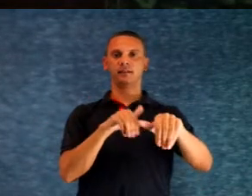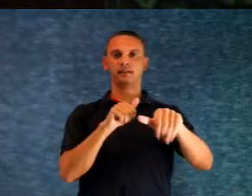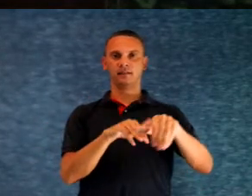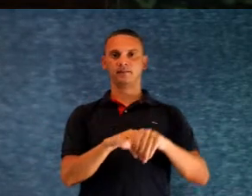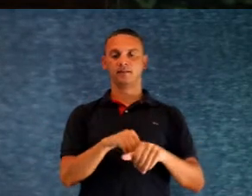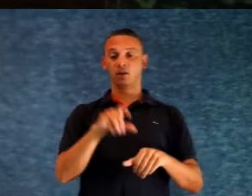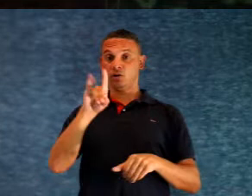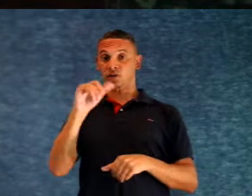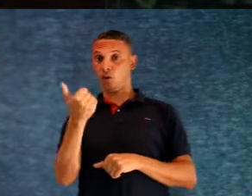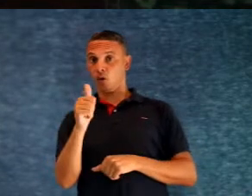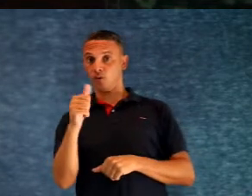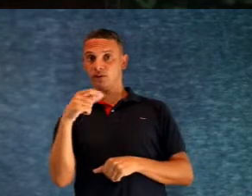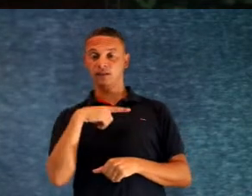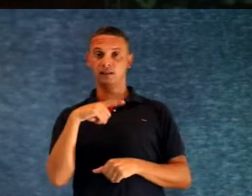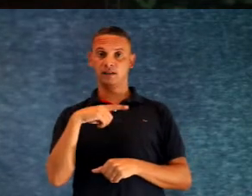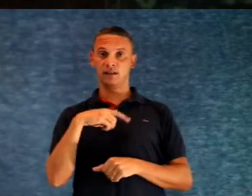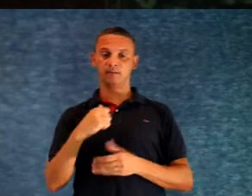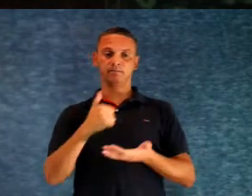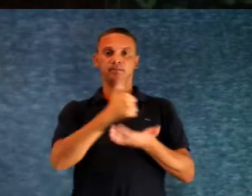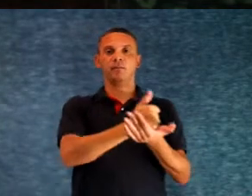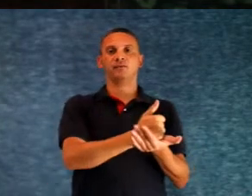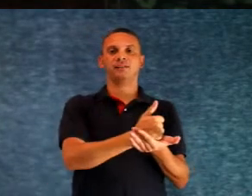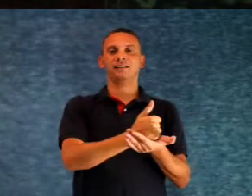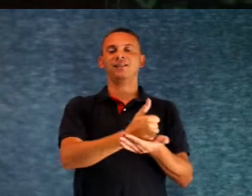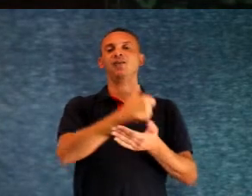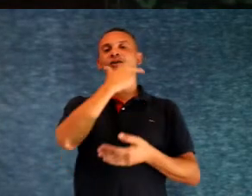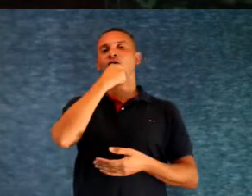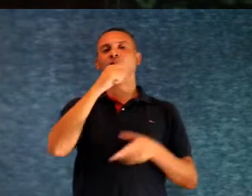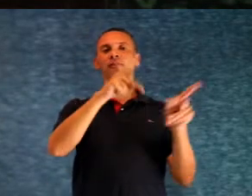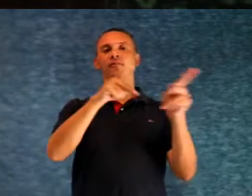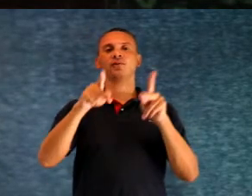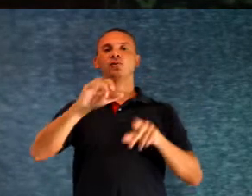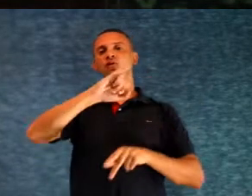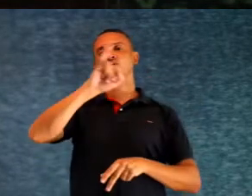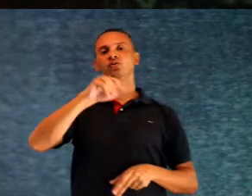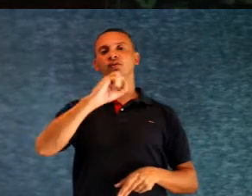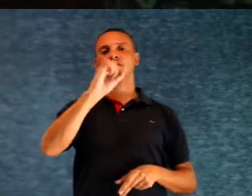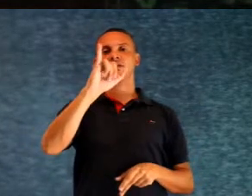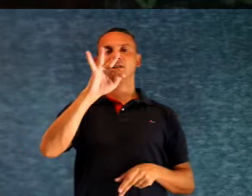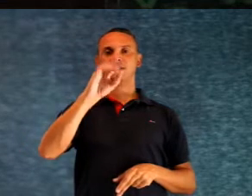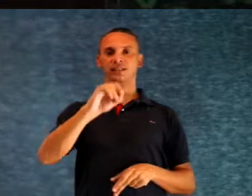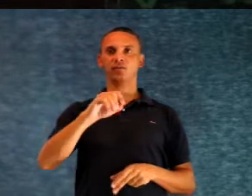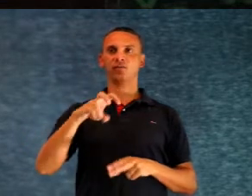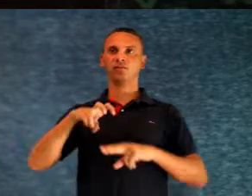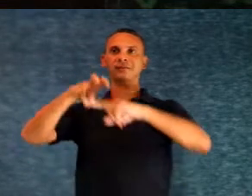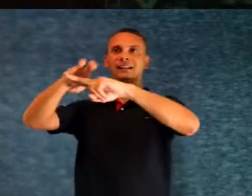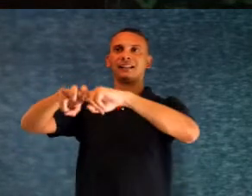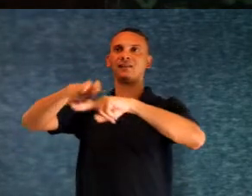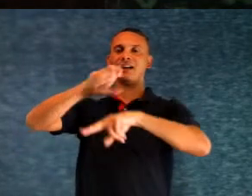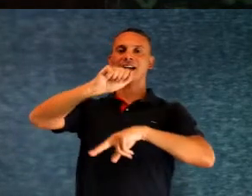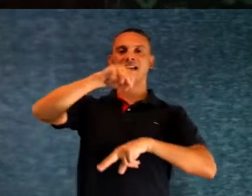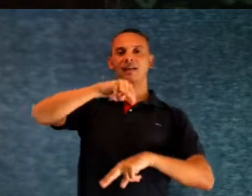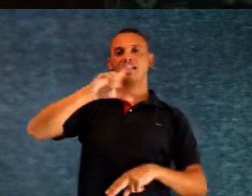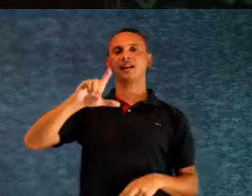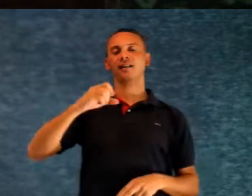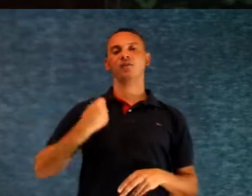dia 11 de dezembro, a posse do professor Jacinto Lins Brandão na cadeira de número 25,